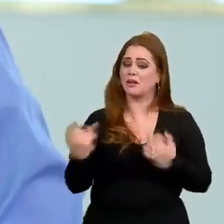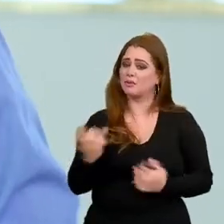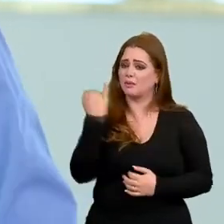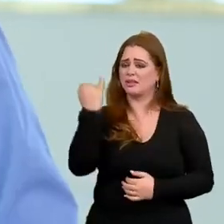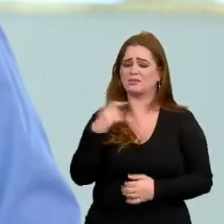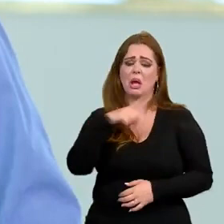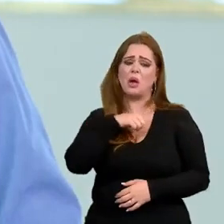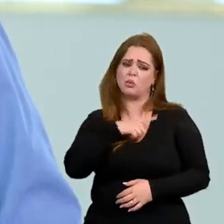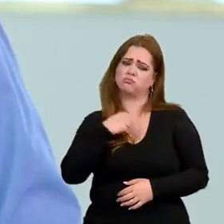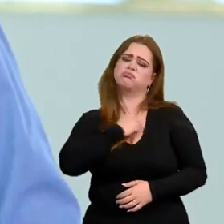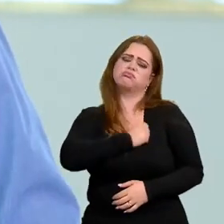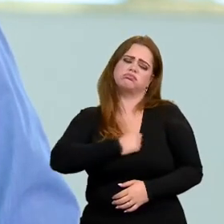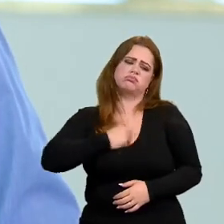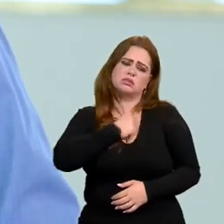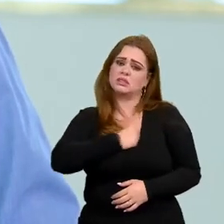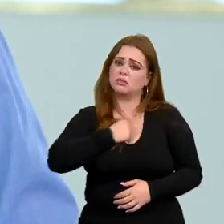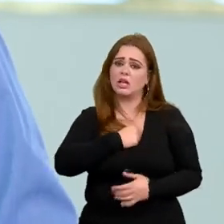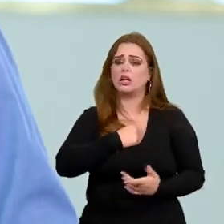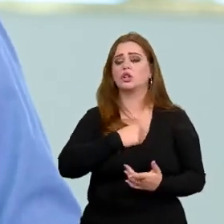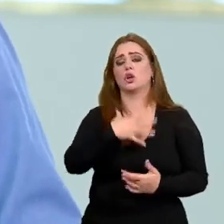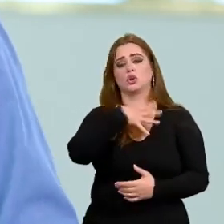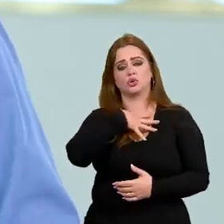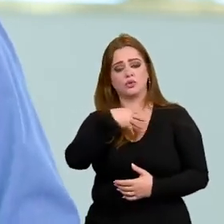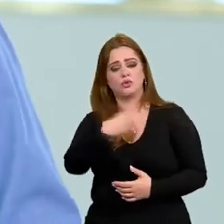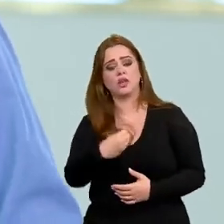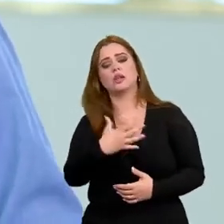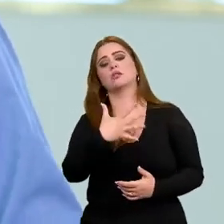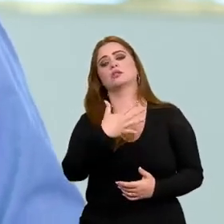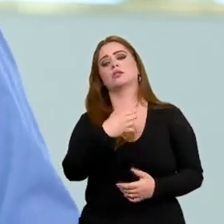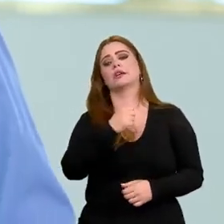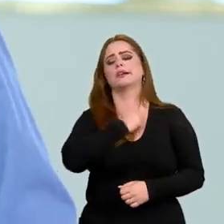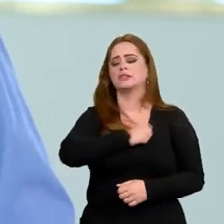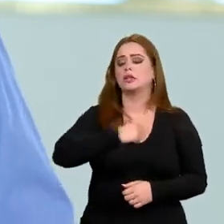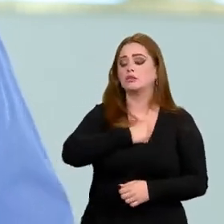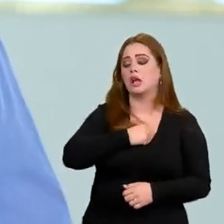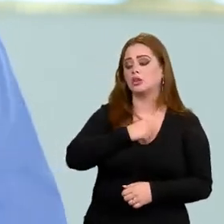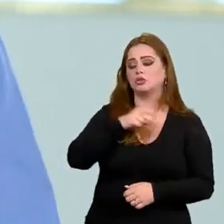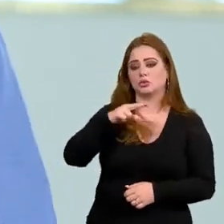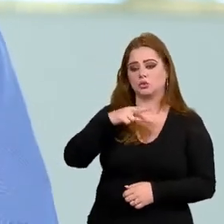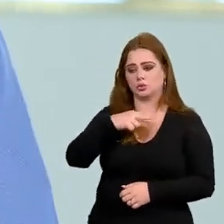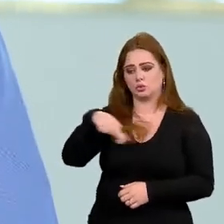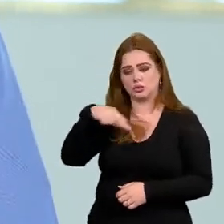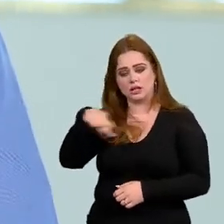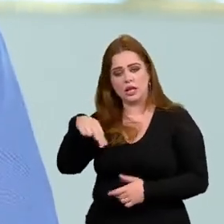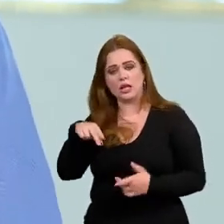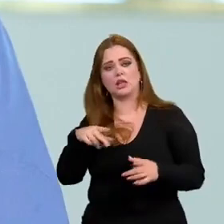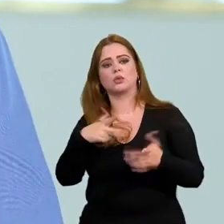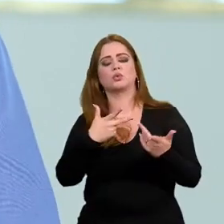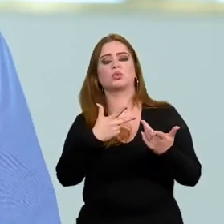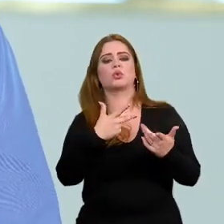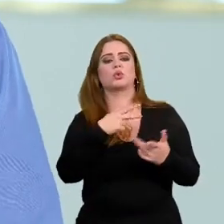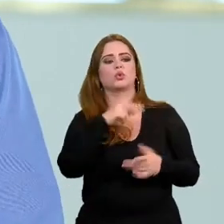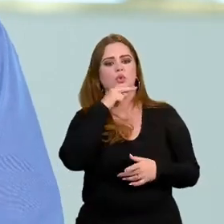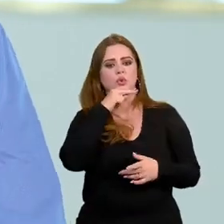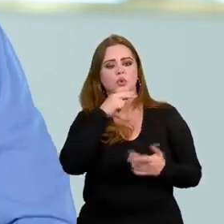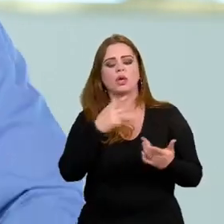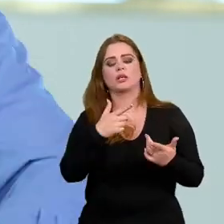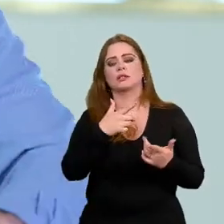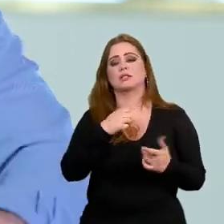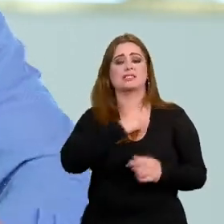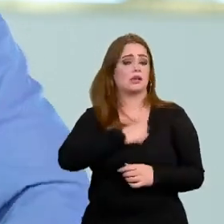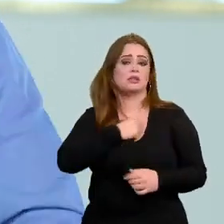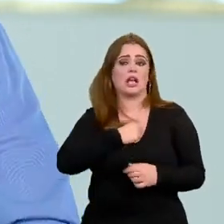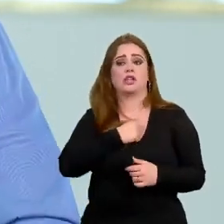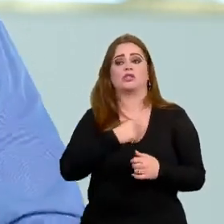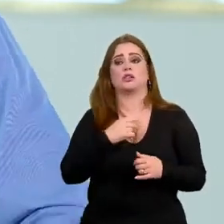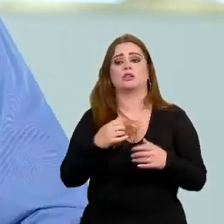da molecada, sabe? Saudade das brincadeiras, das bobagens que se fala, sabe? A única coisa que eu vou proibir é chegar